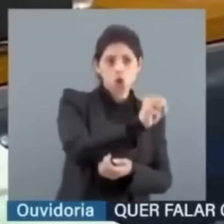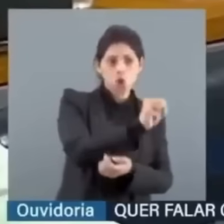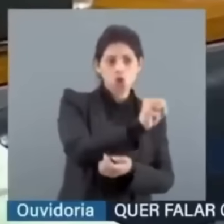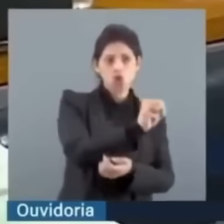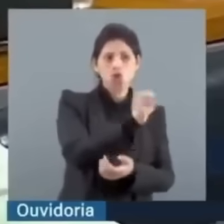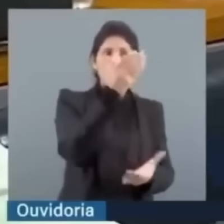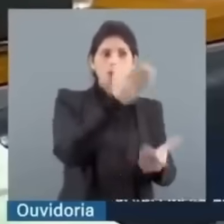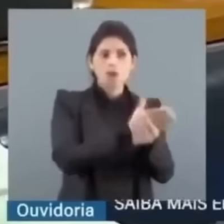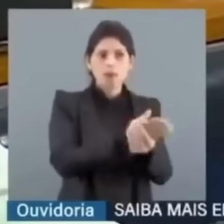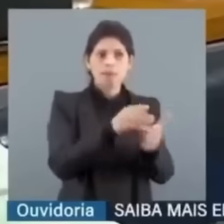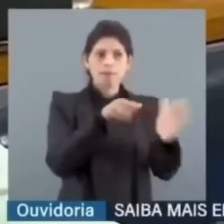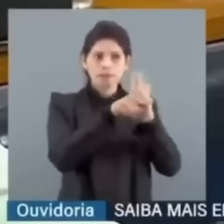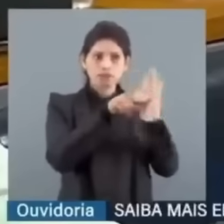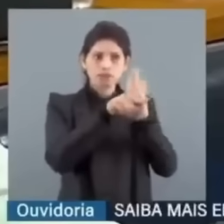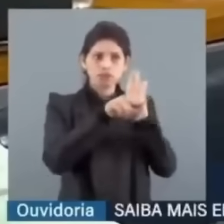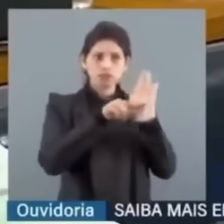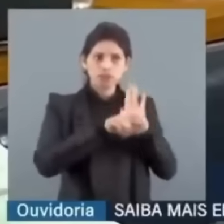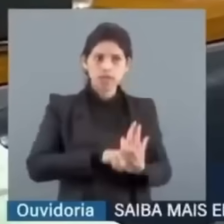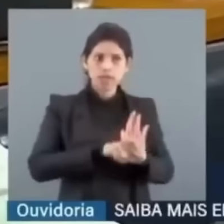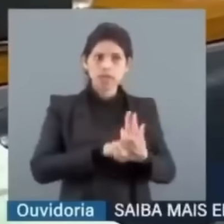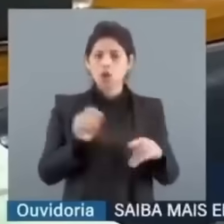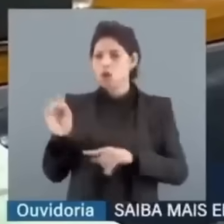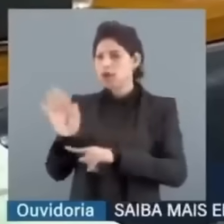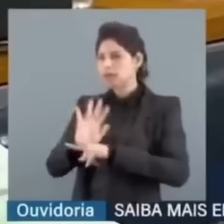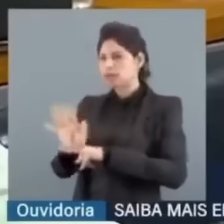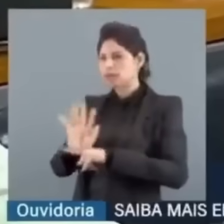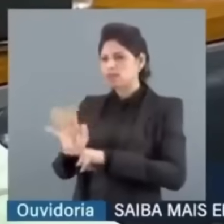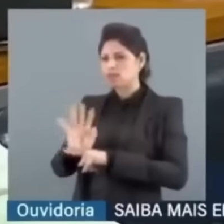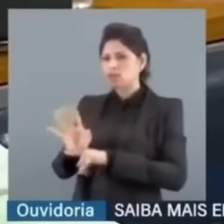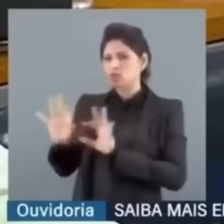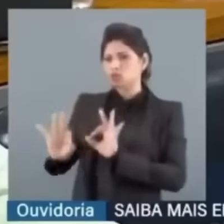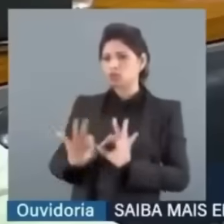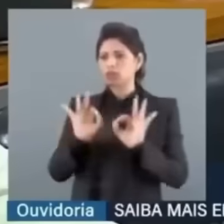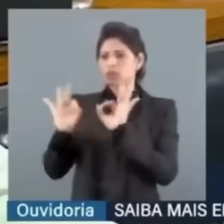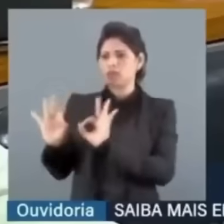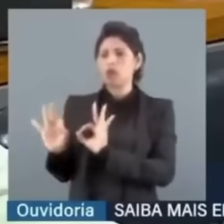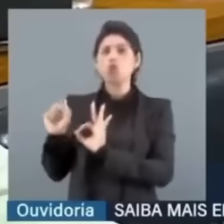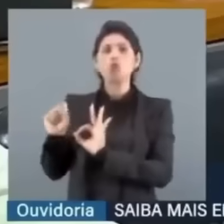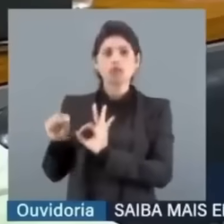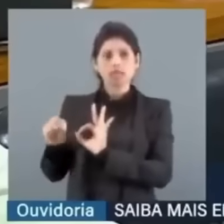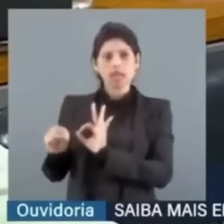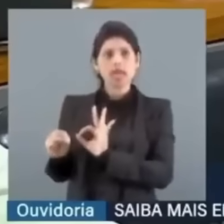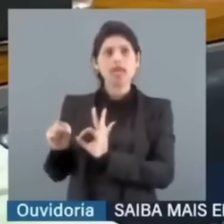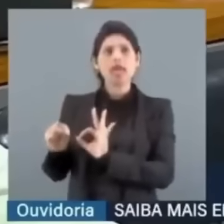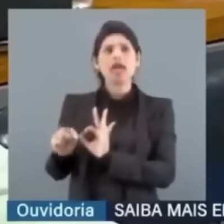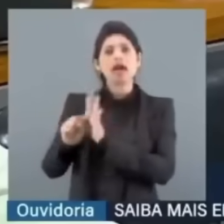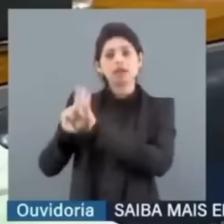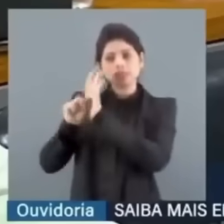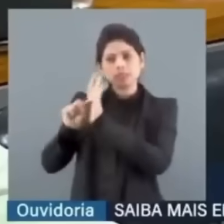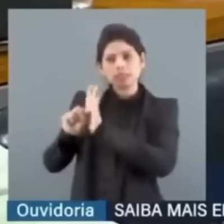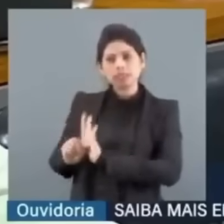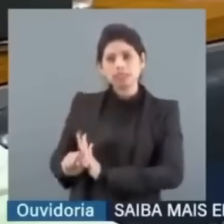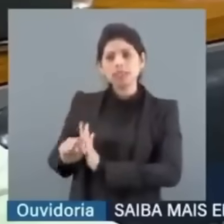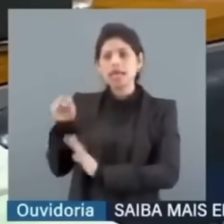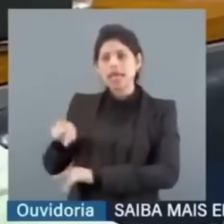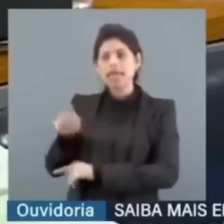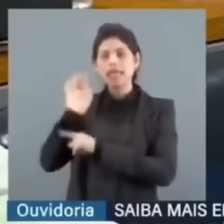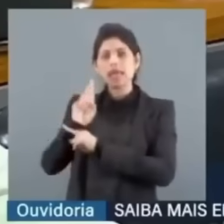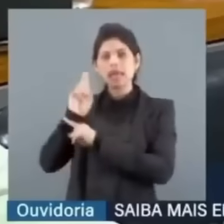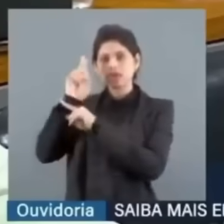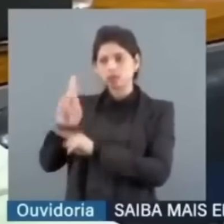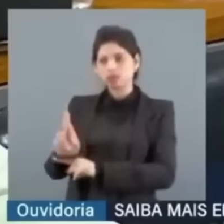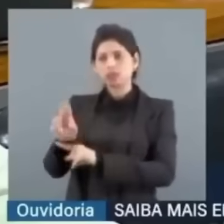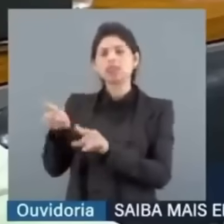8 inquéritos. Esse vídeo coloca parte desses 8 inquéritos a qual ele é responsável,